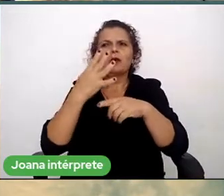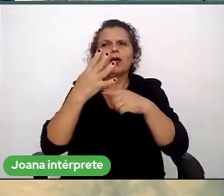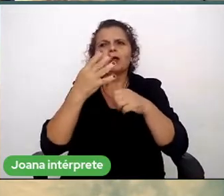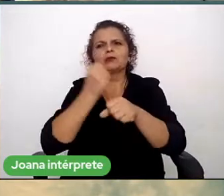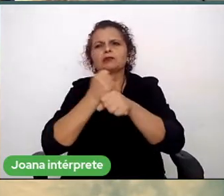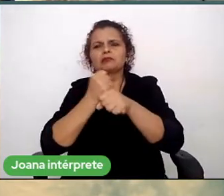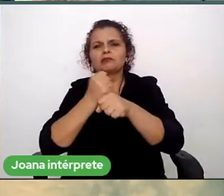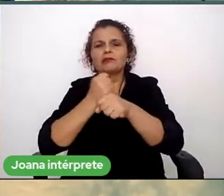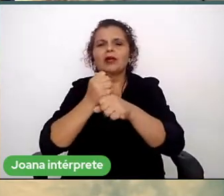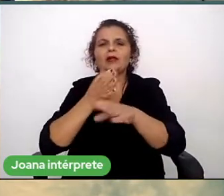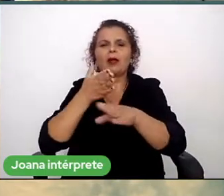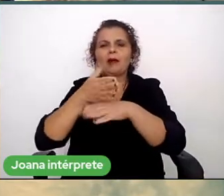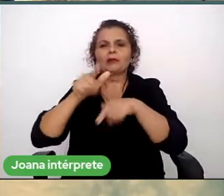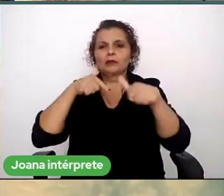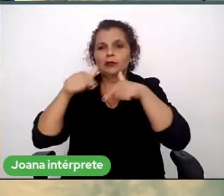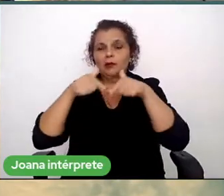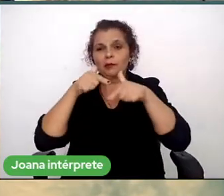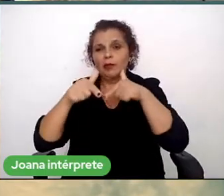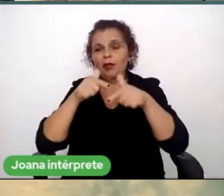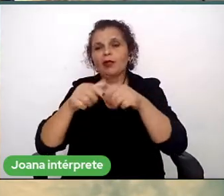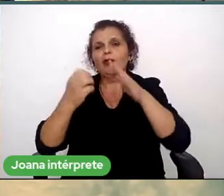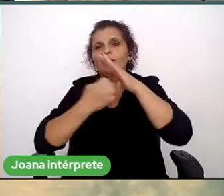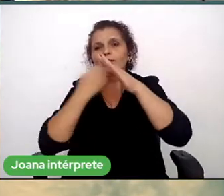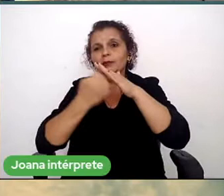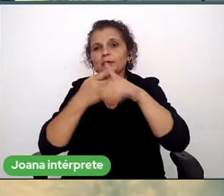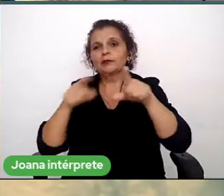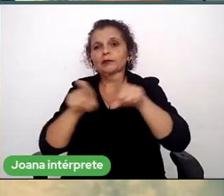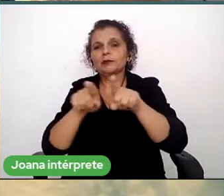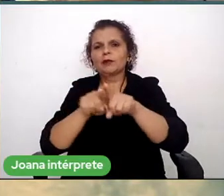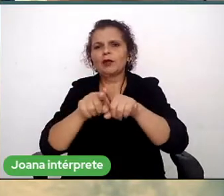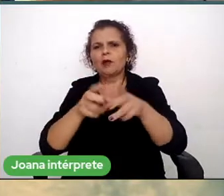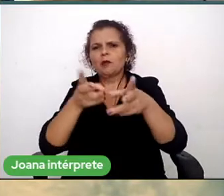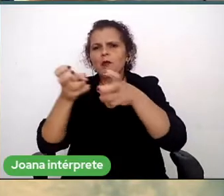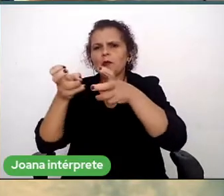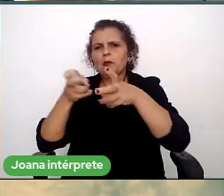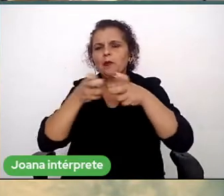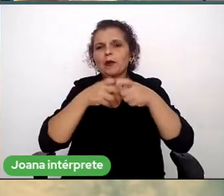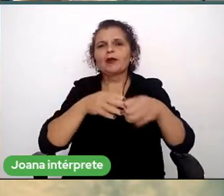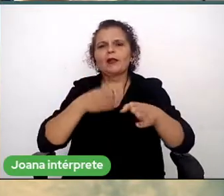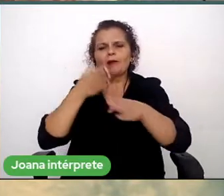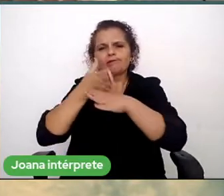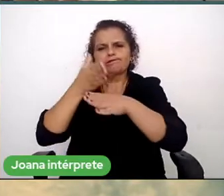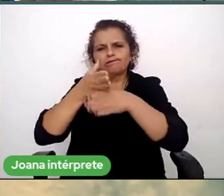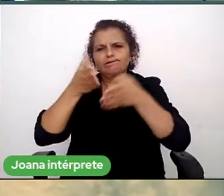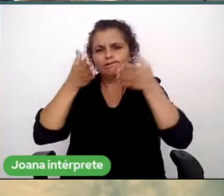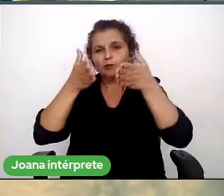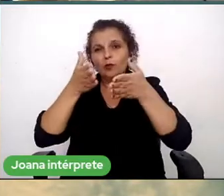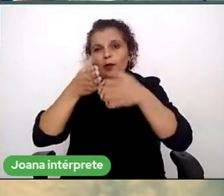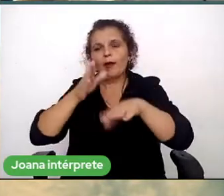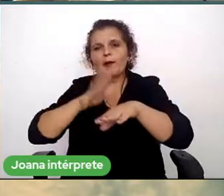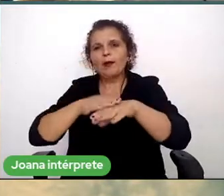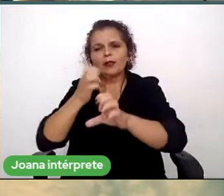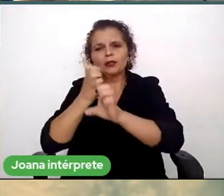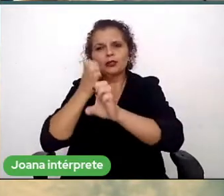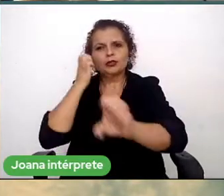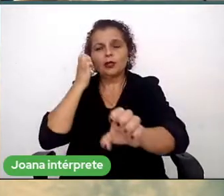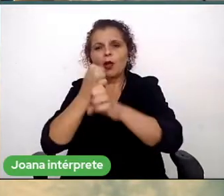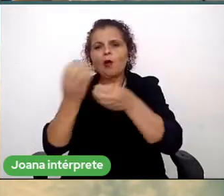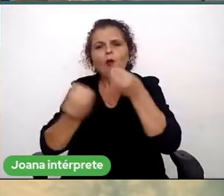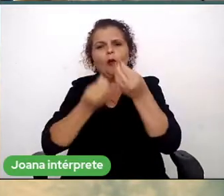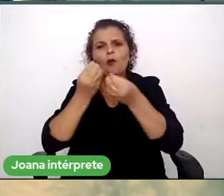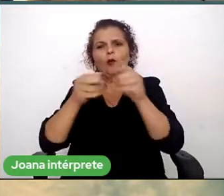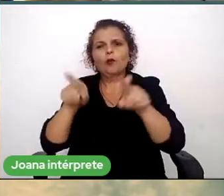na foto tá de algum tempo para cá tenho me dedicado cada vez mais a entender ambientes de Engenharia e Como